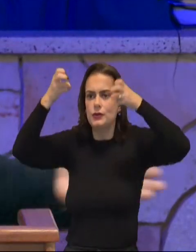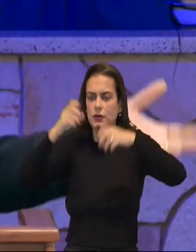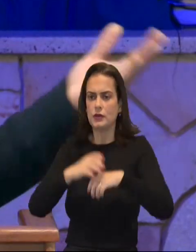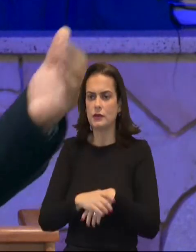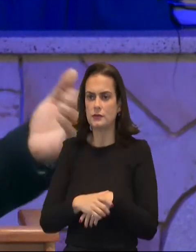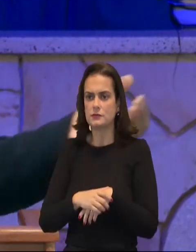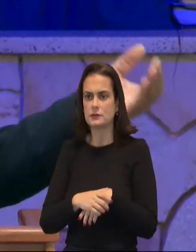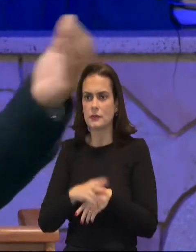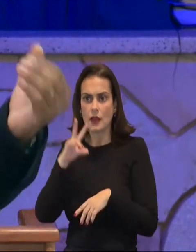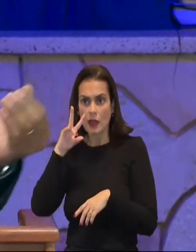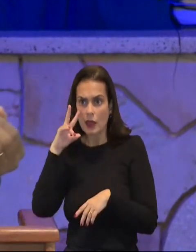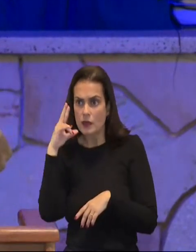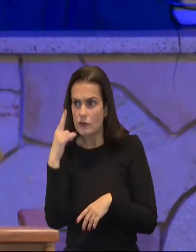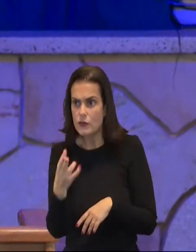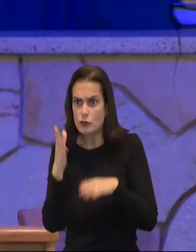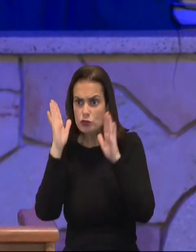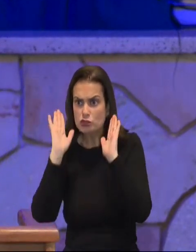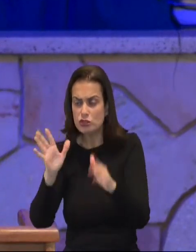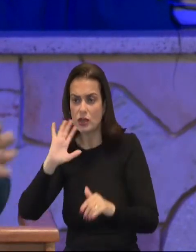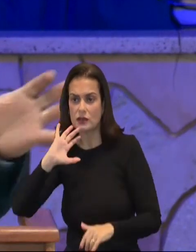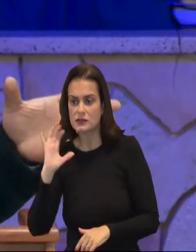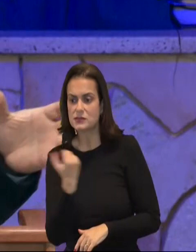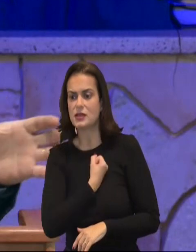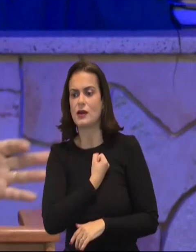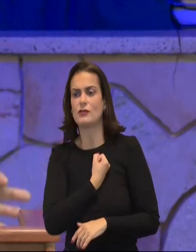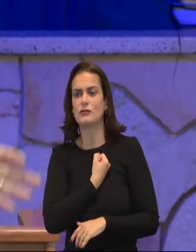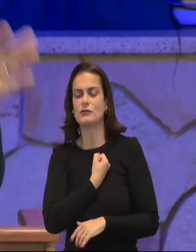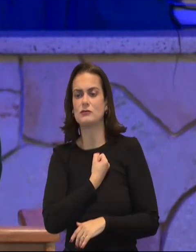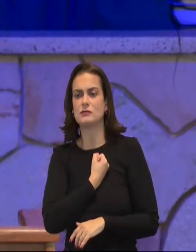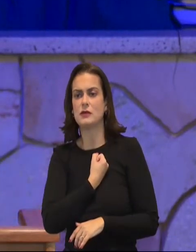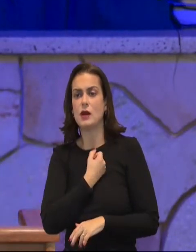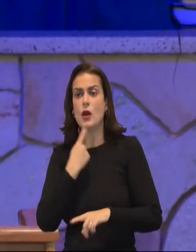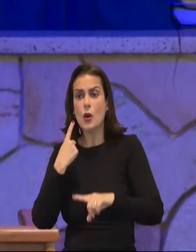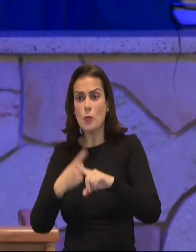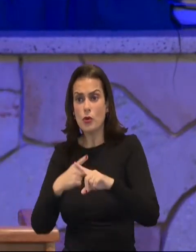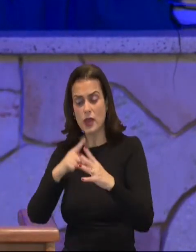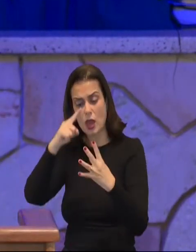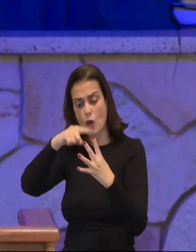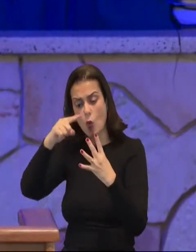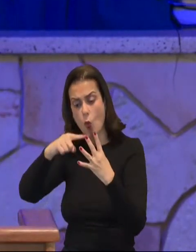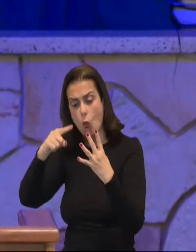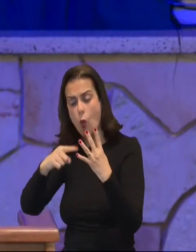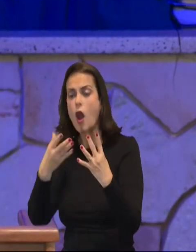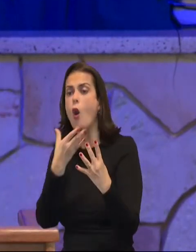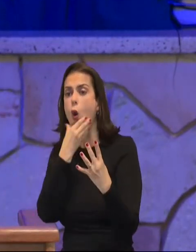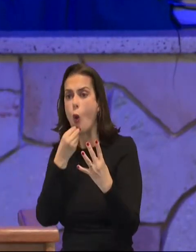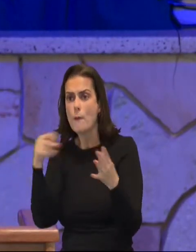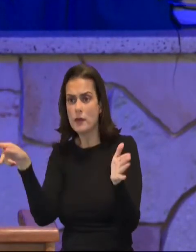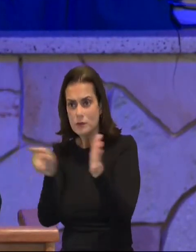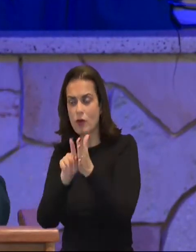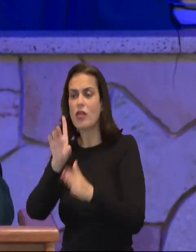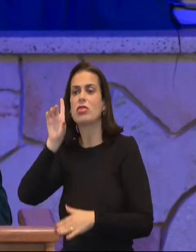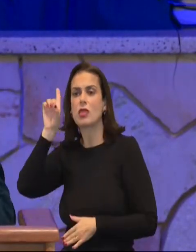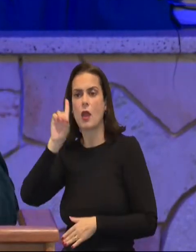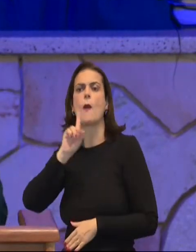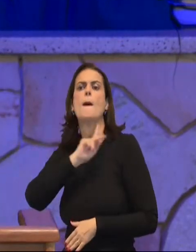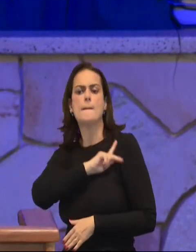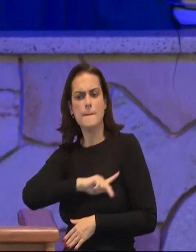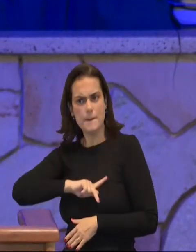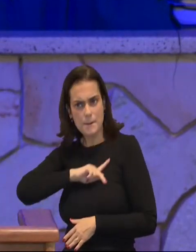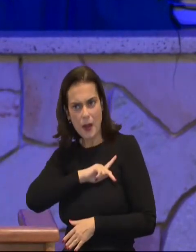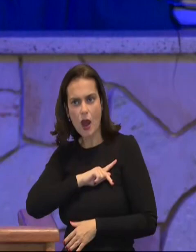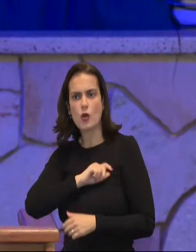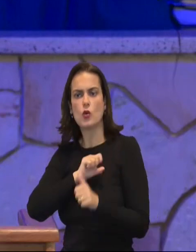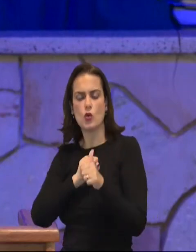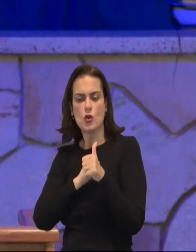já vinham sendo salvas, amados irmãos, pela ação desses 4 homens de Deus. Sim, Paulo estava com